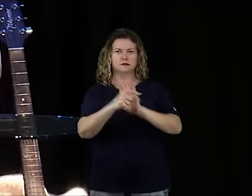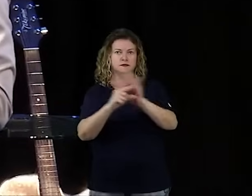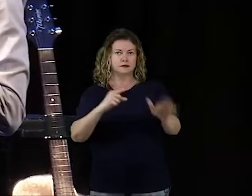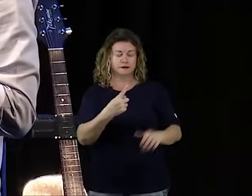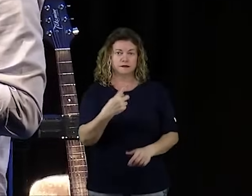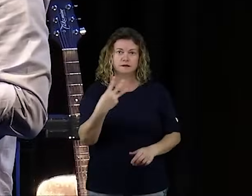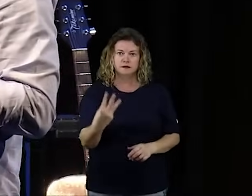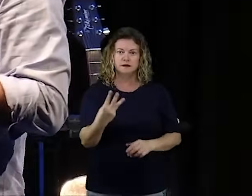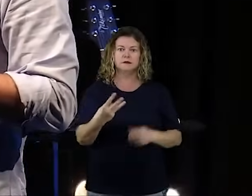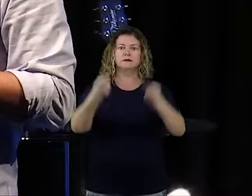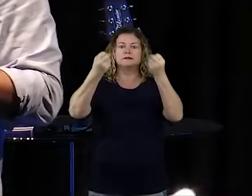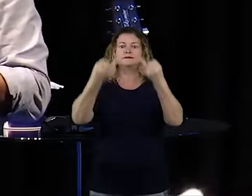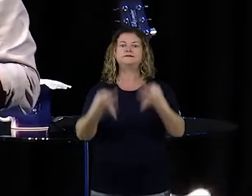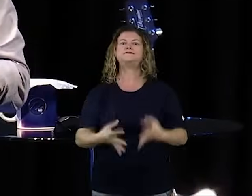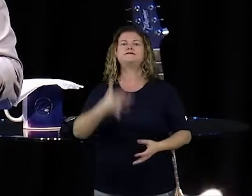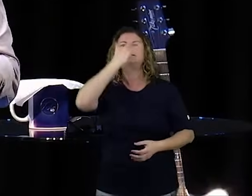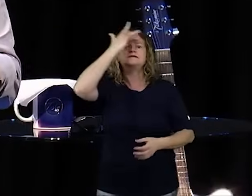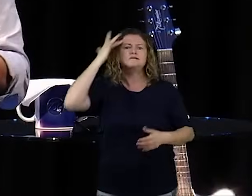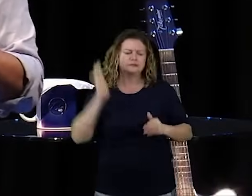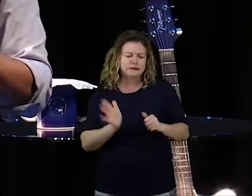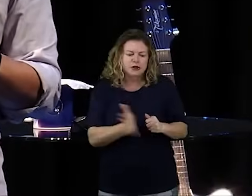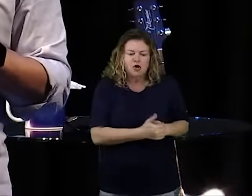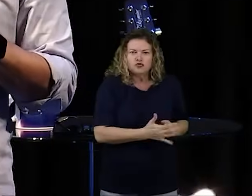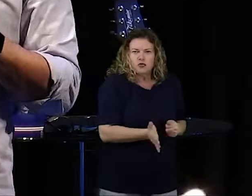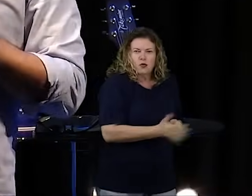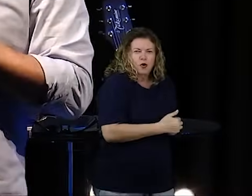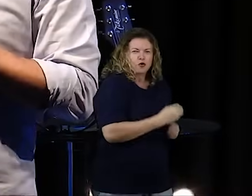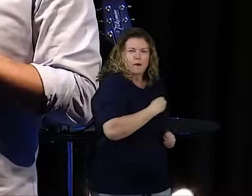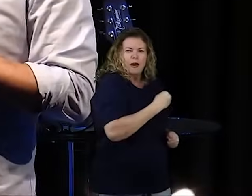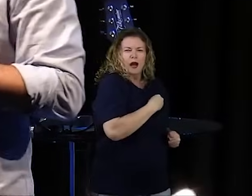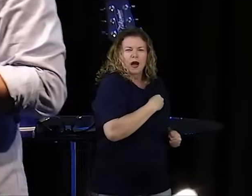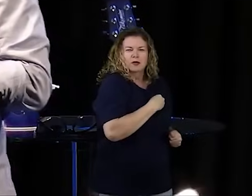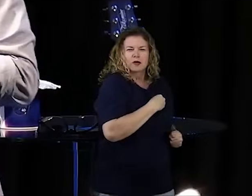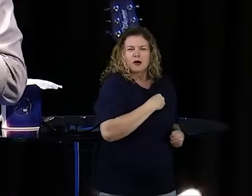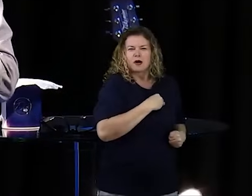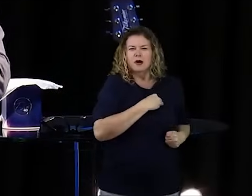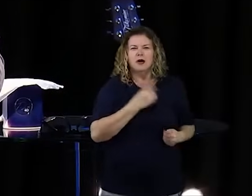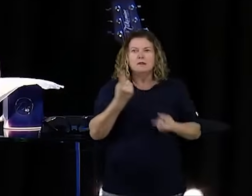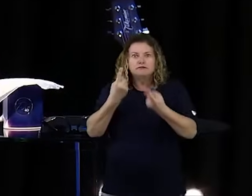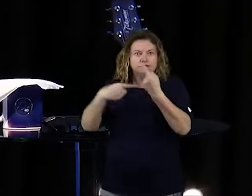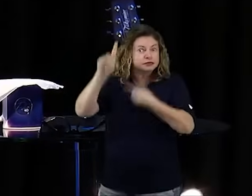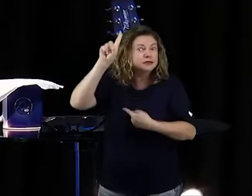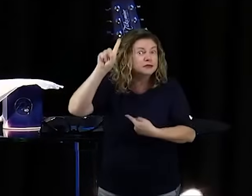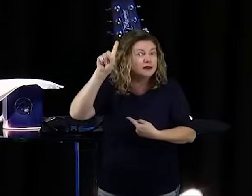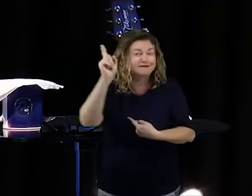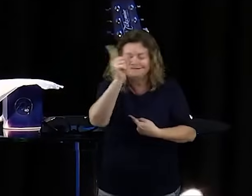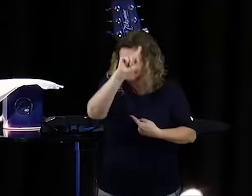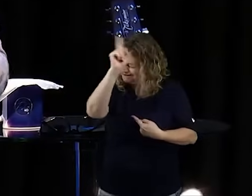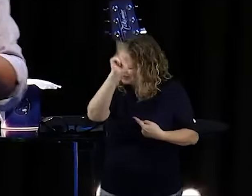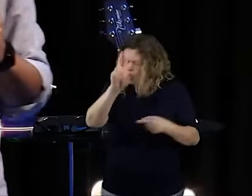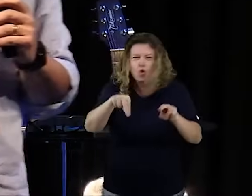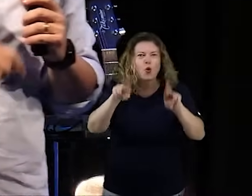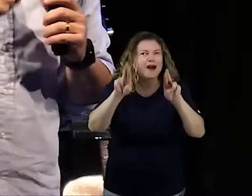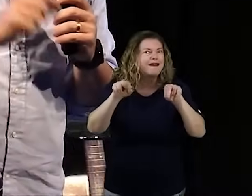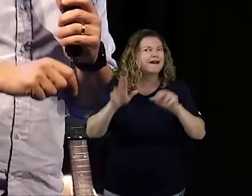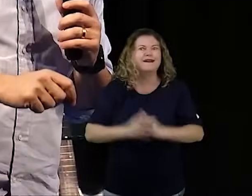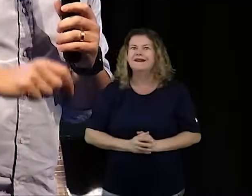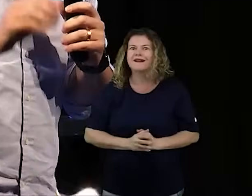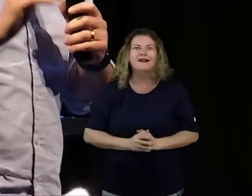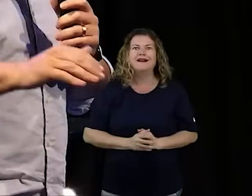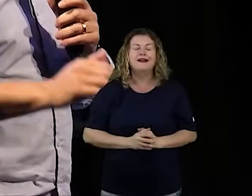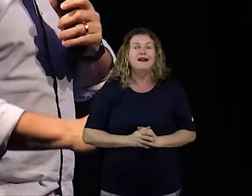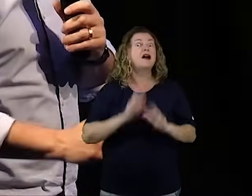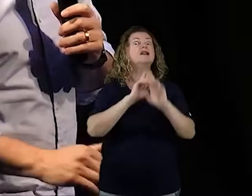aquele que esconde seus pecados nunca prosperará nunca mas o que confessa e